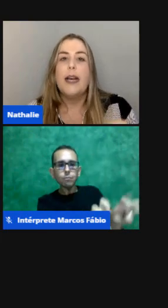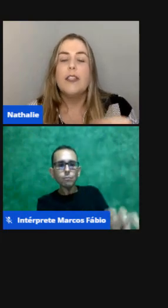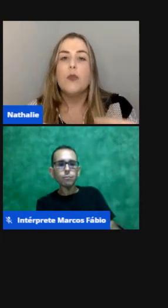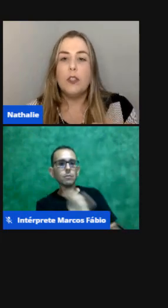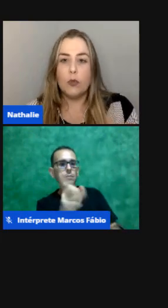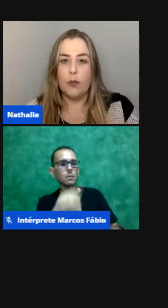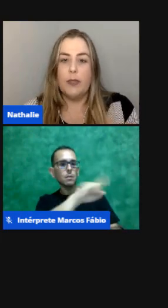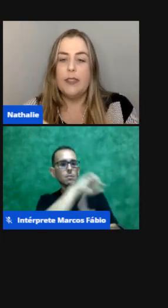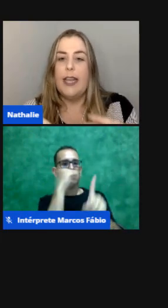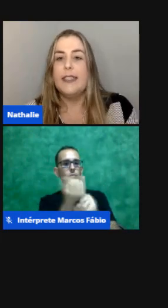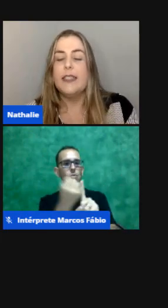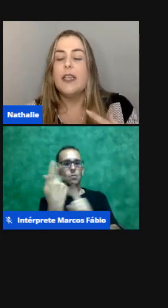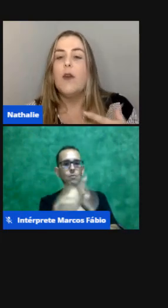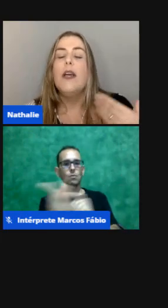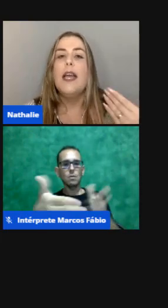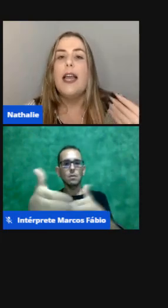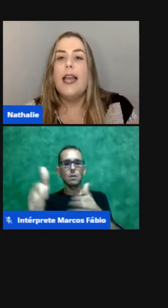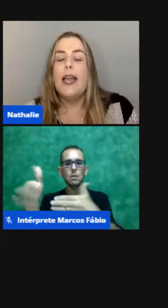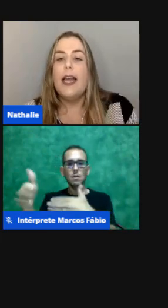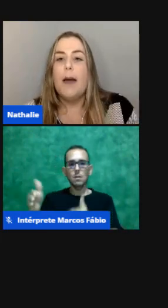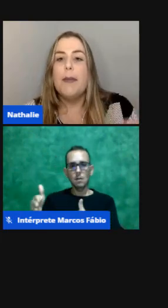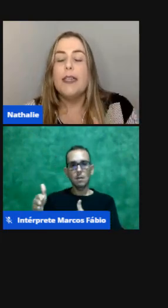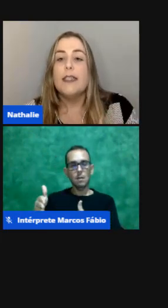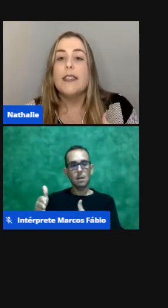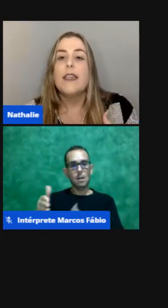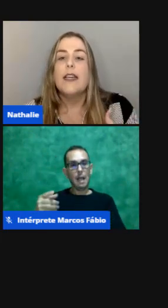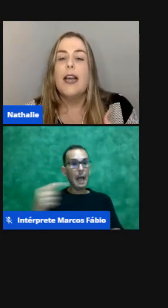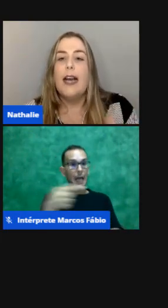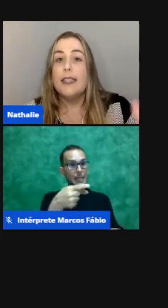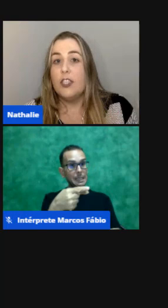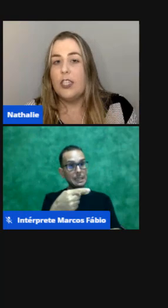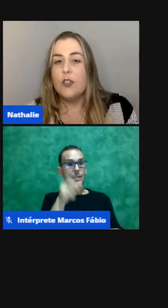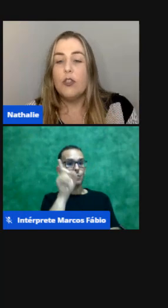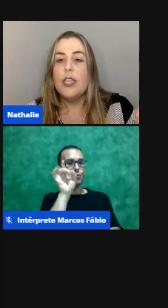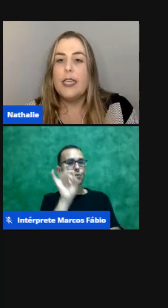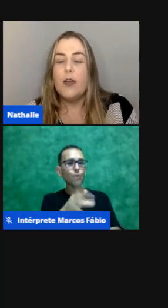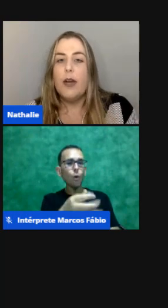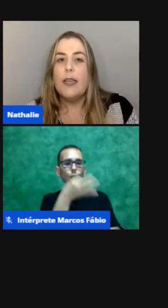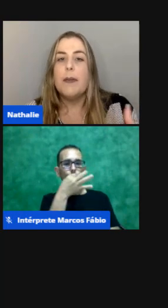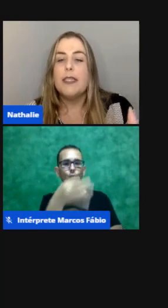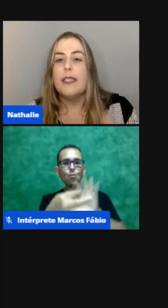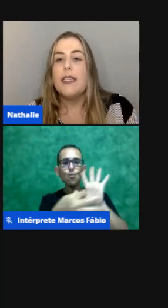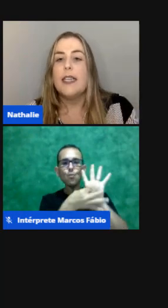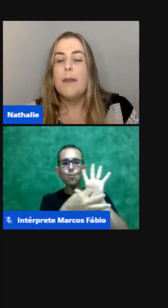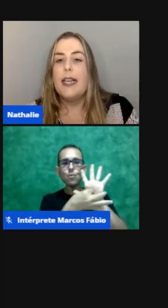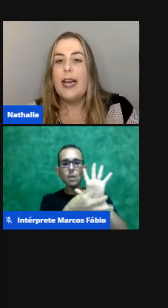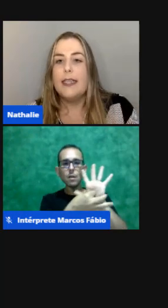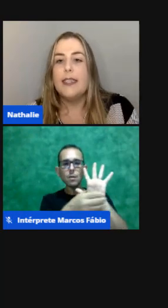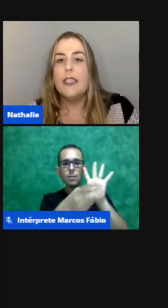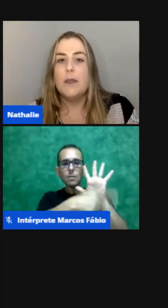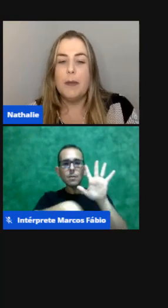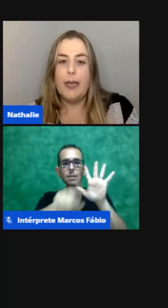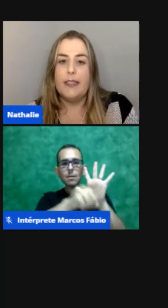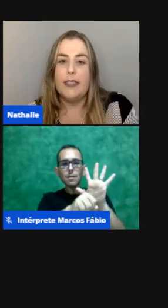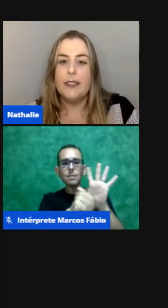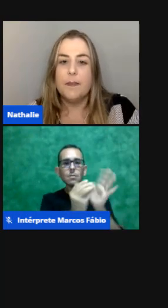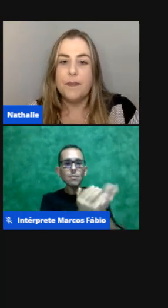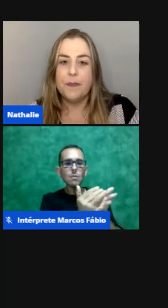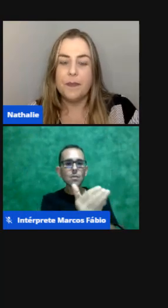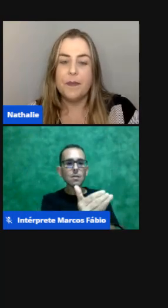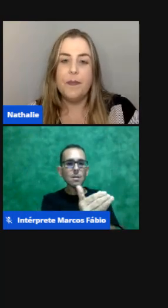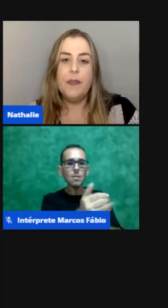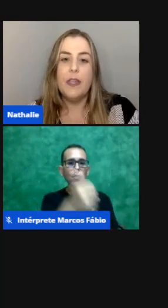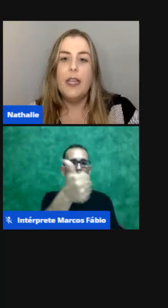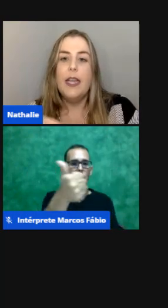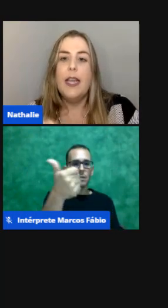socioambientais para suas turmas. Essas são apenas as que a gente sugeriu aí para serem trabalhadas nesses bimestres.